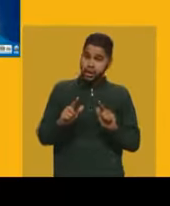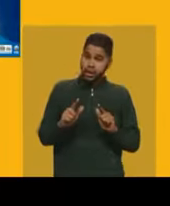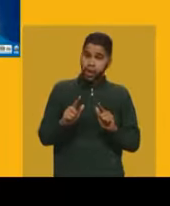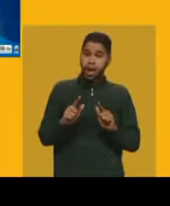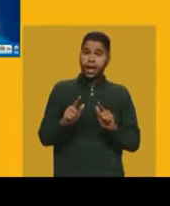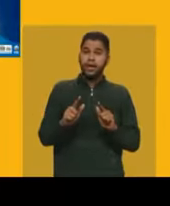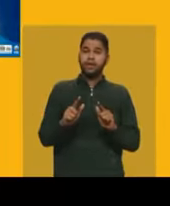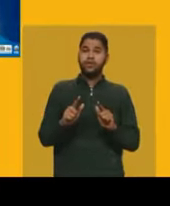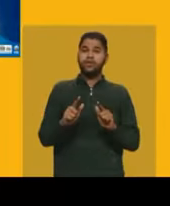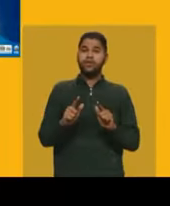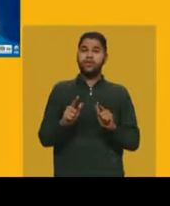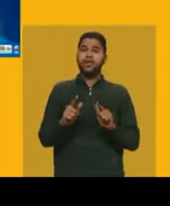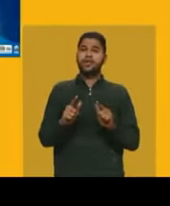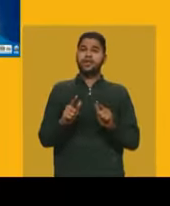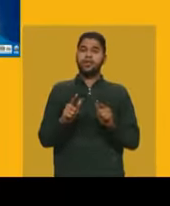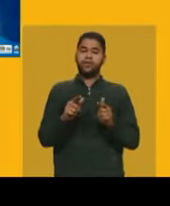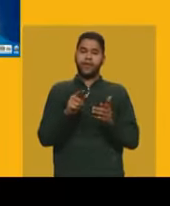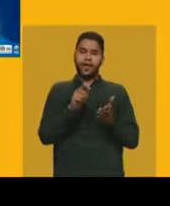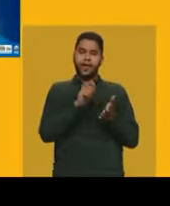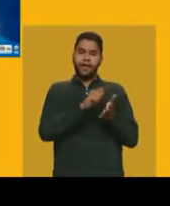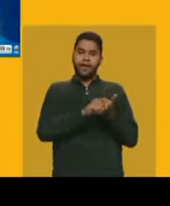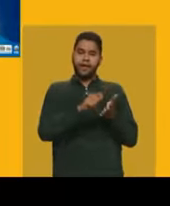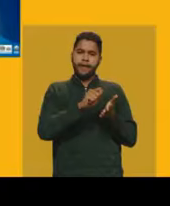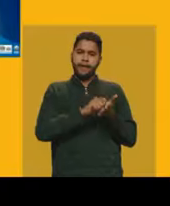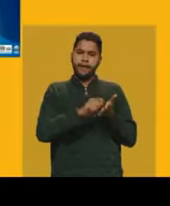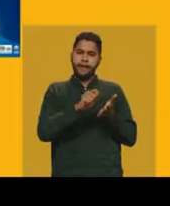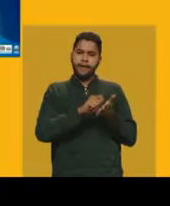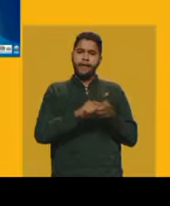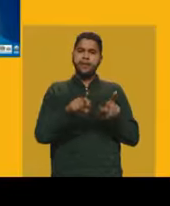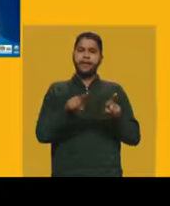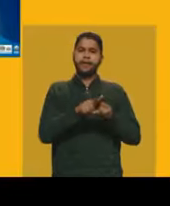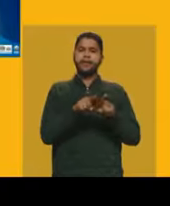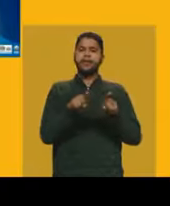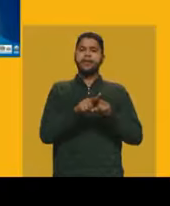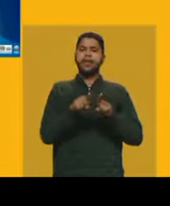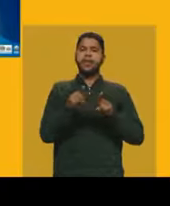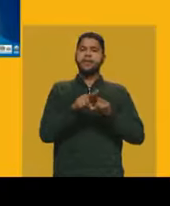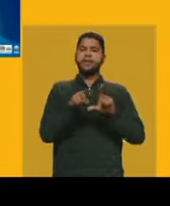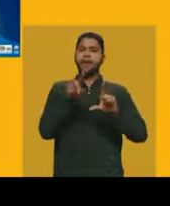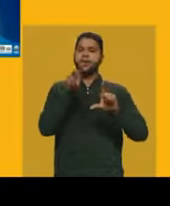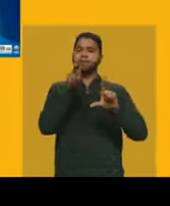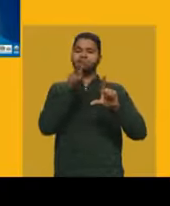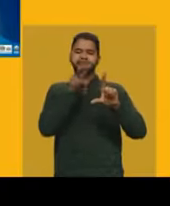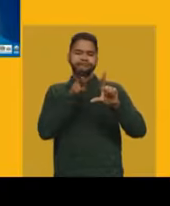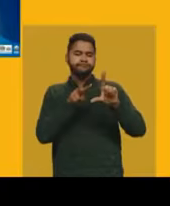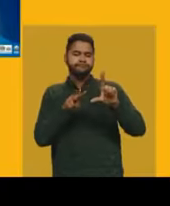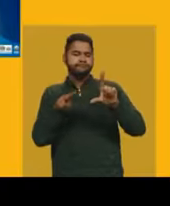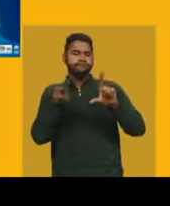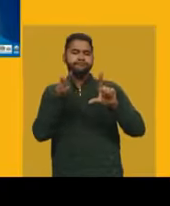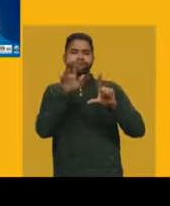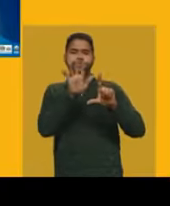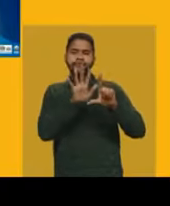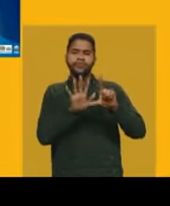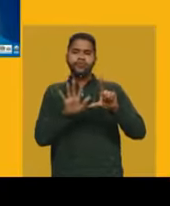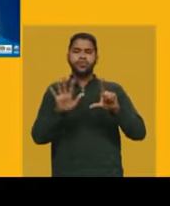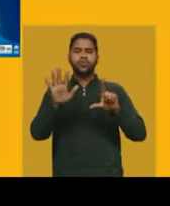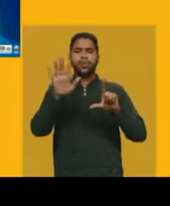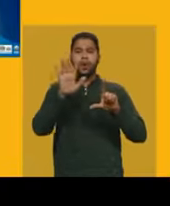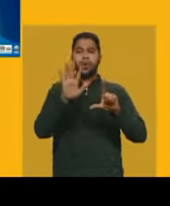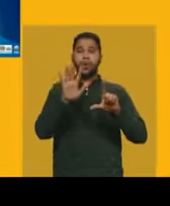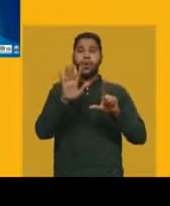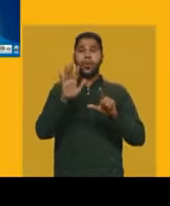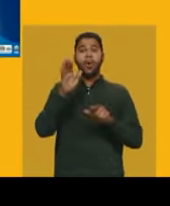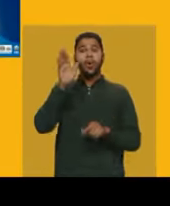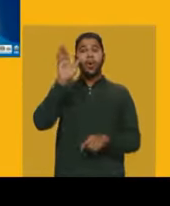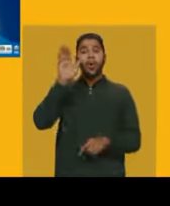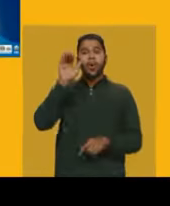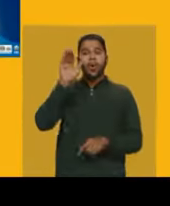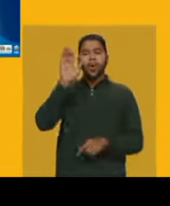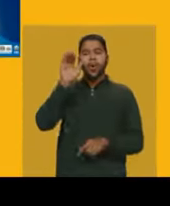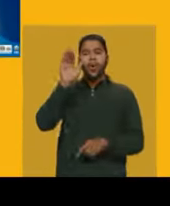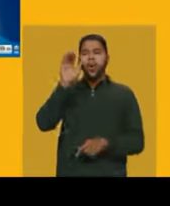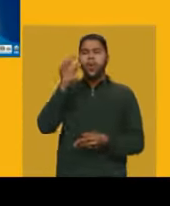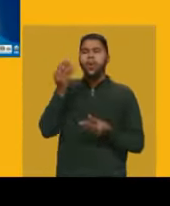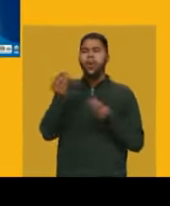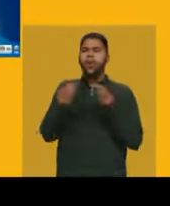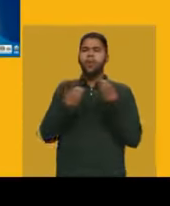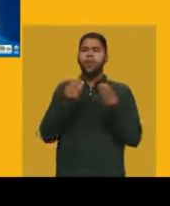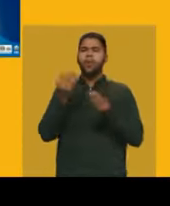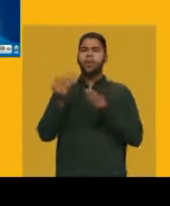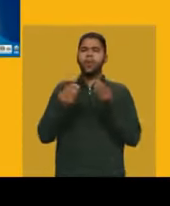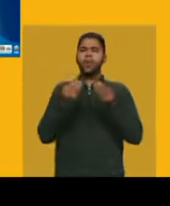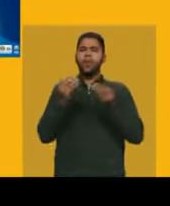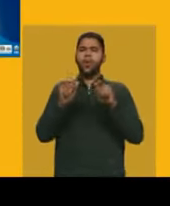a visual. Então, o que é isso? Olha só, observe aqui como está